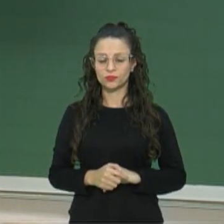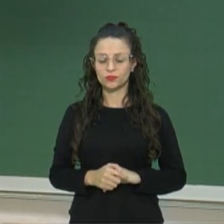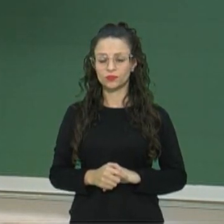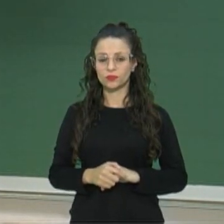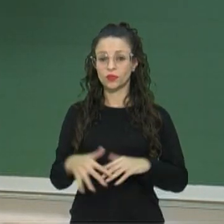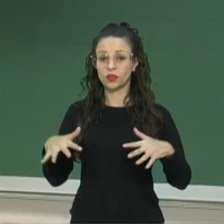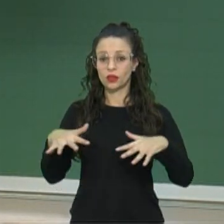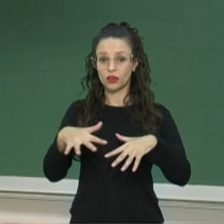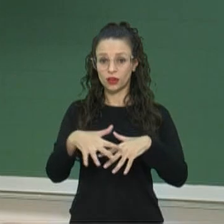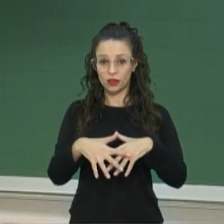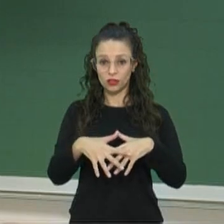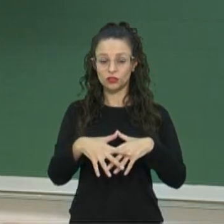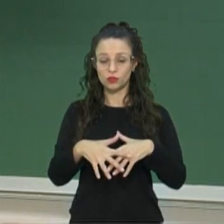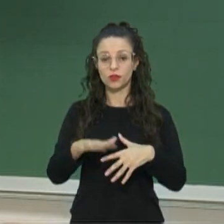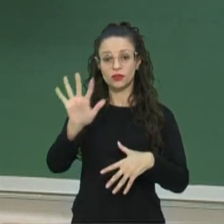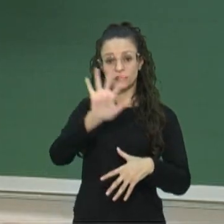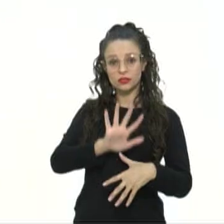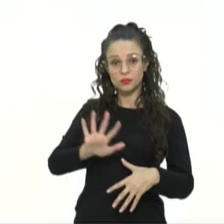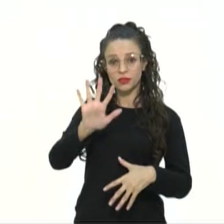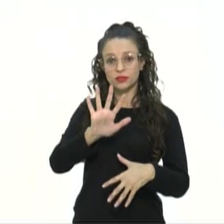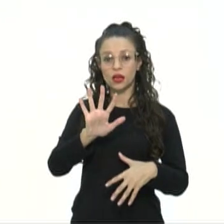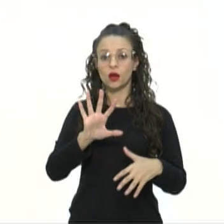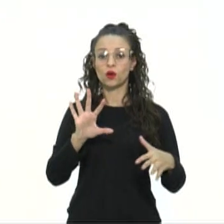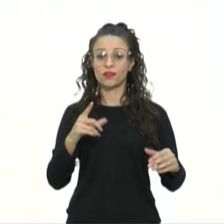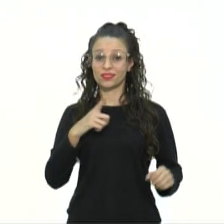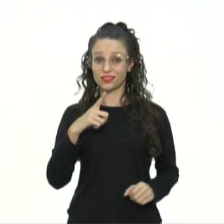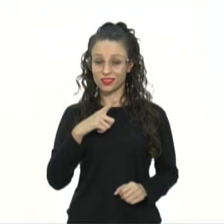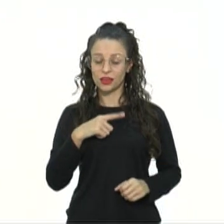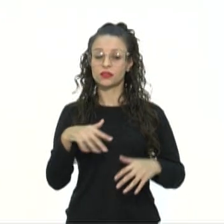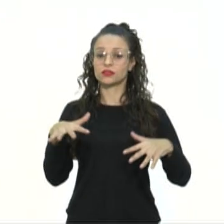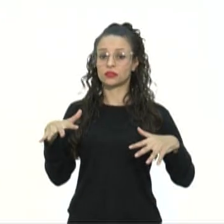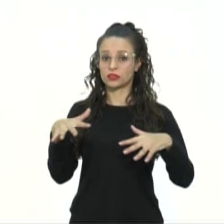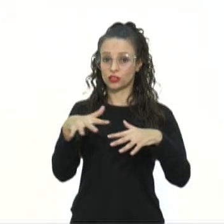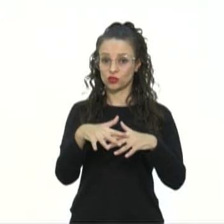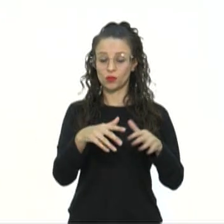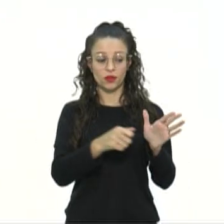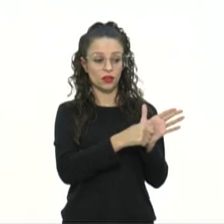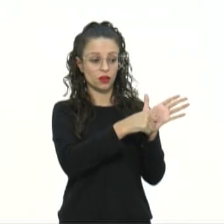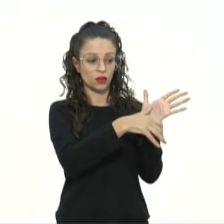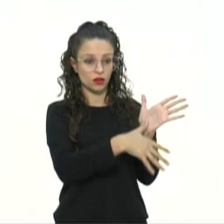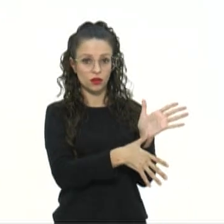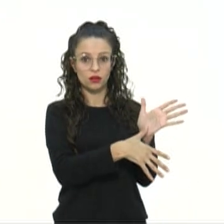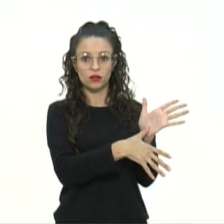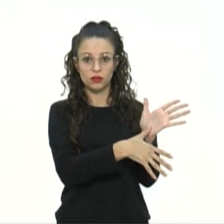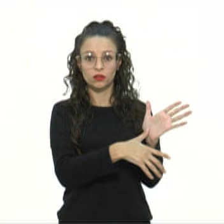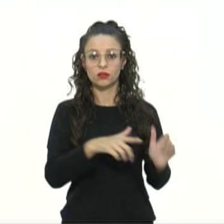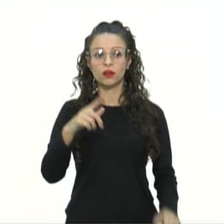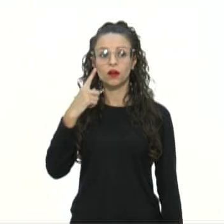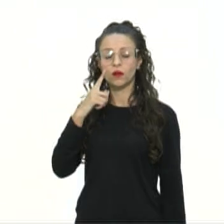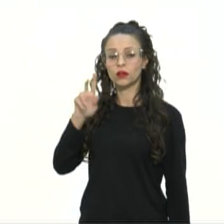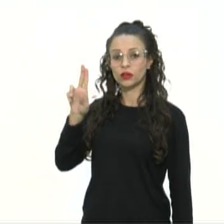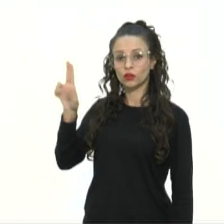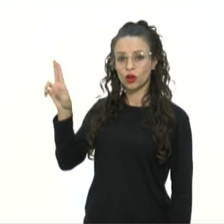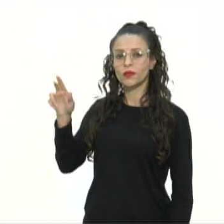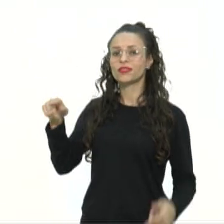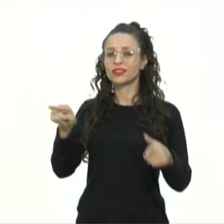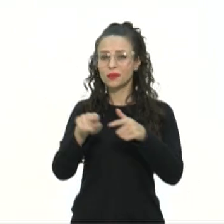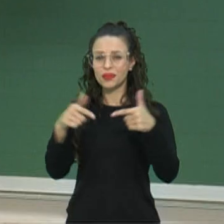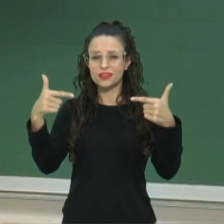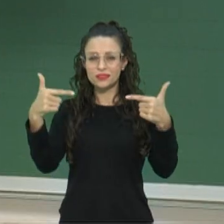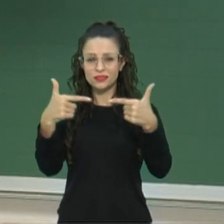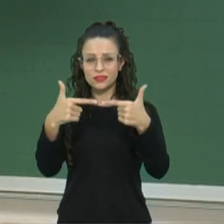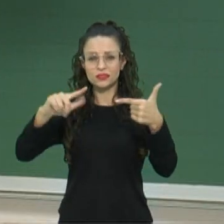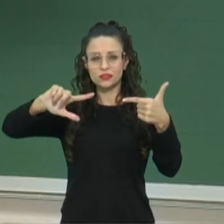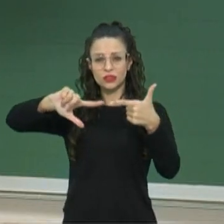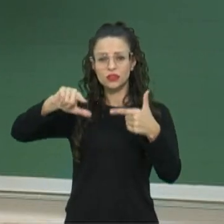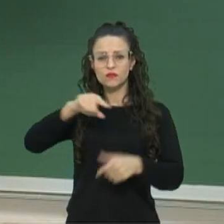isomeria espacial, então, é classificada em isomeria geométrica, que é muito conhecida, inclusive, como isomeria cis-trans. Para você que